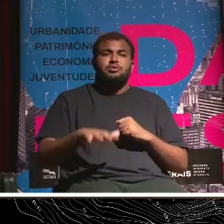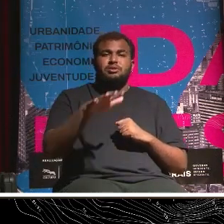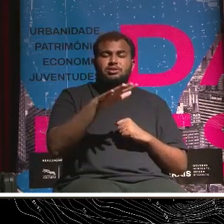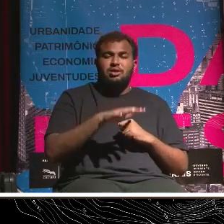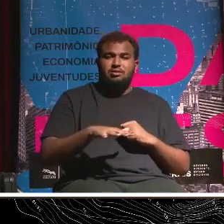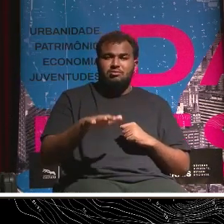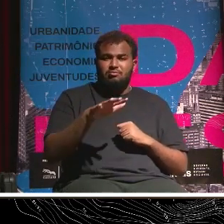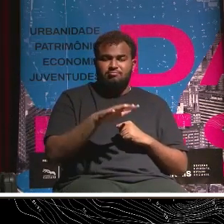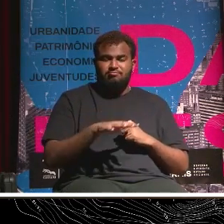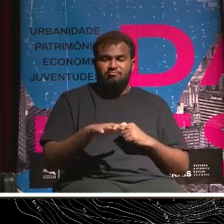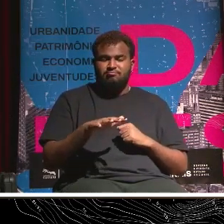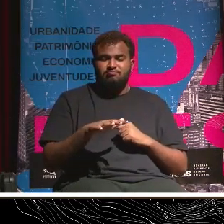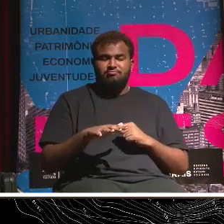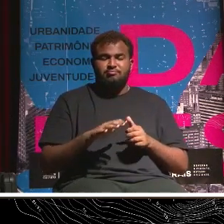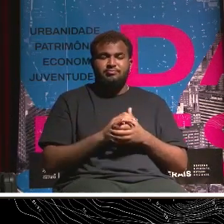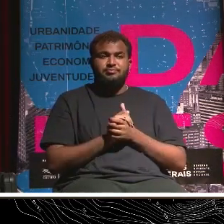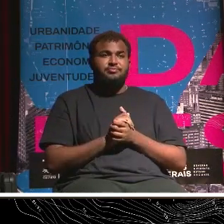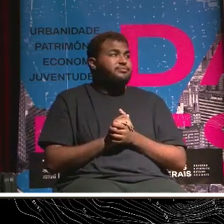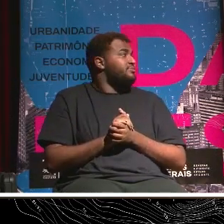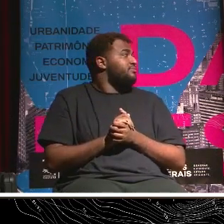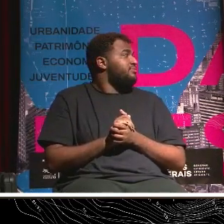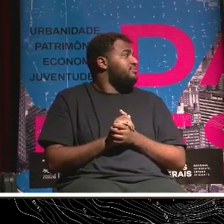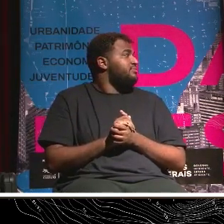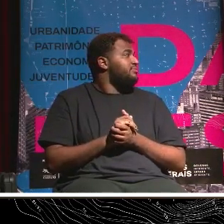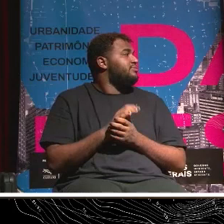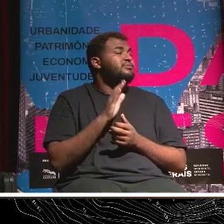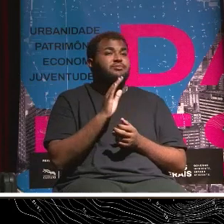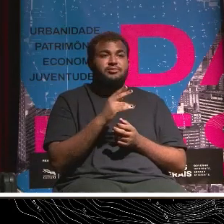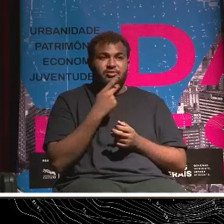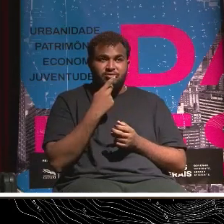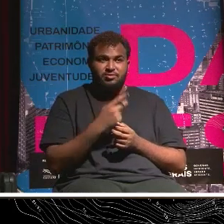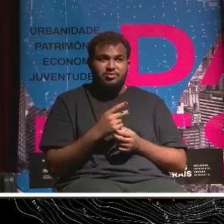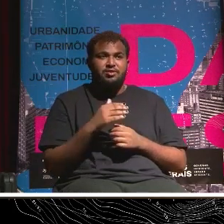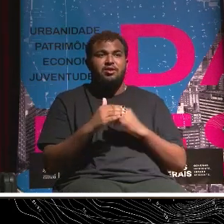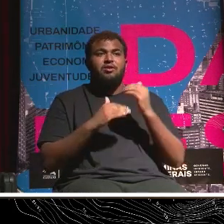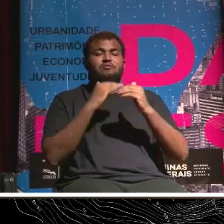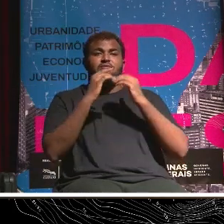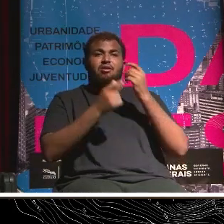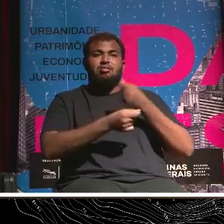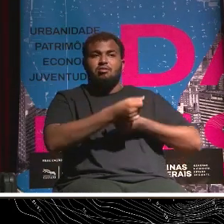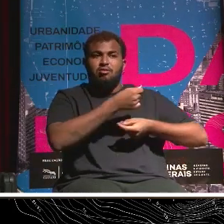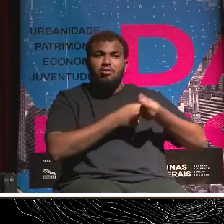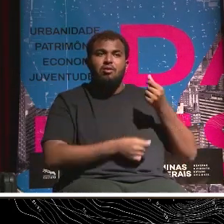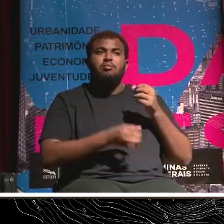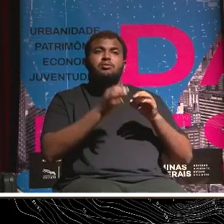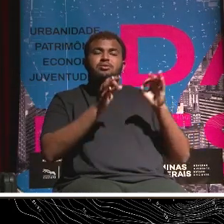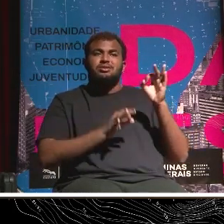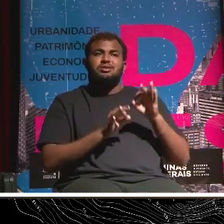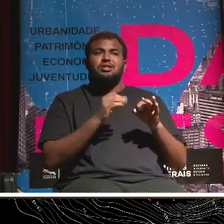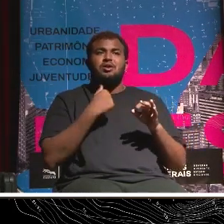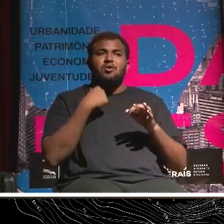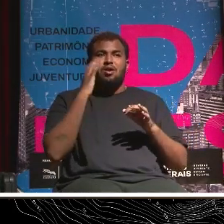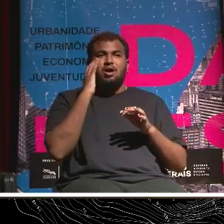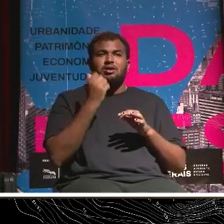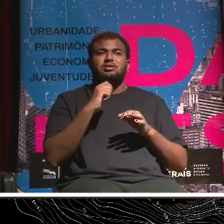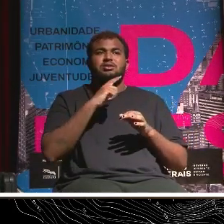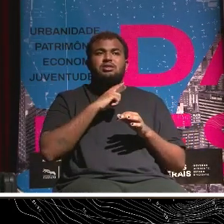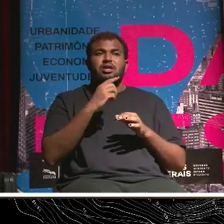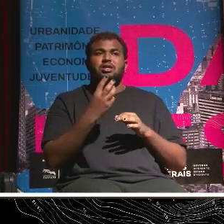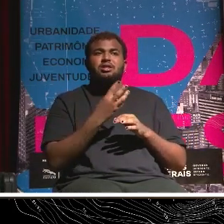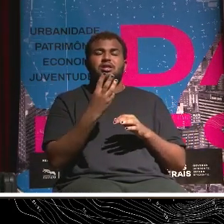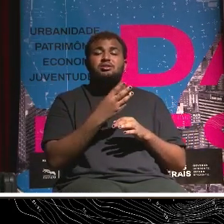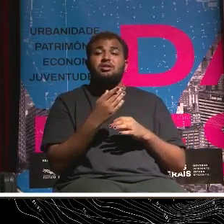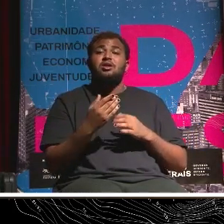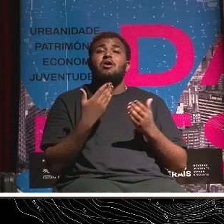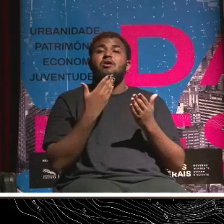setores. Já falei do desenvolvimento econômico, já falei da justiça, acho que tem um terceiro lugar, que é a